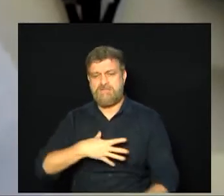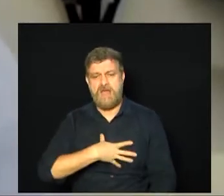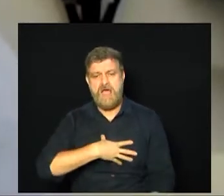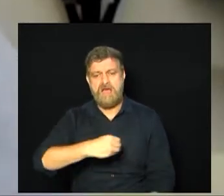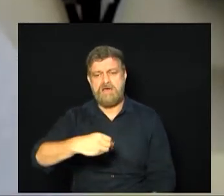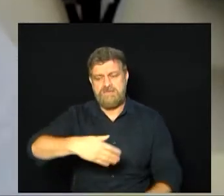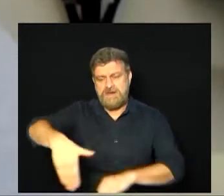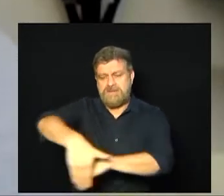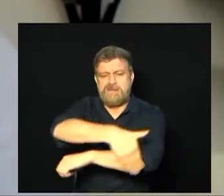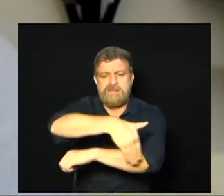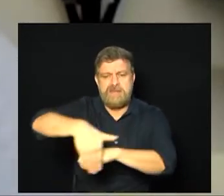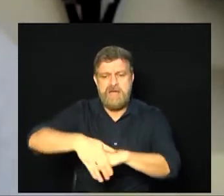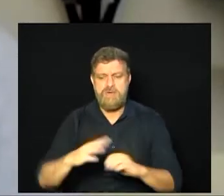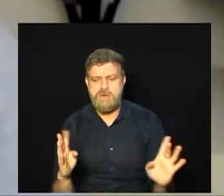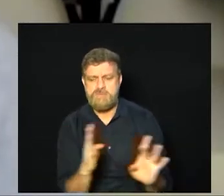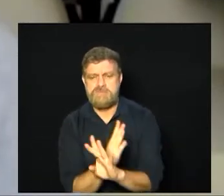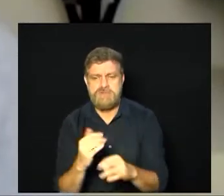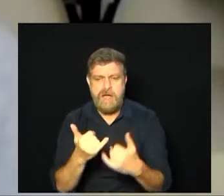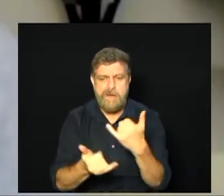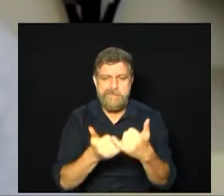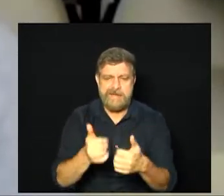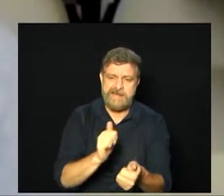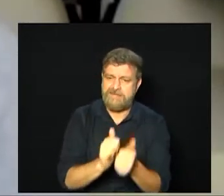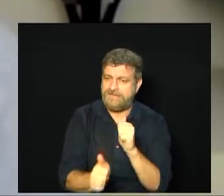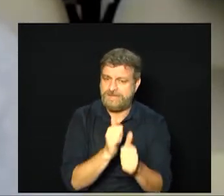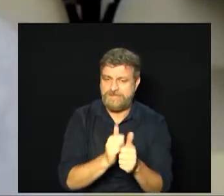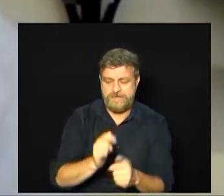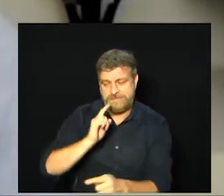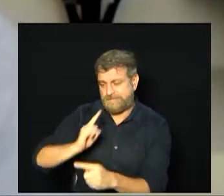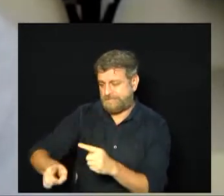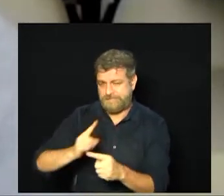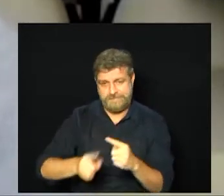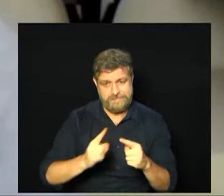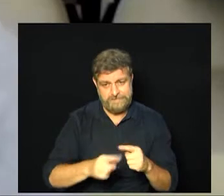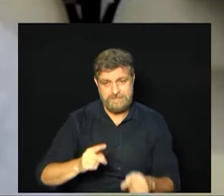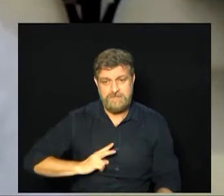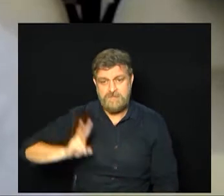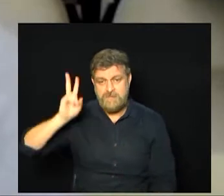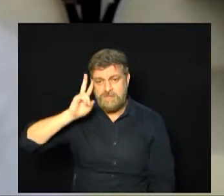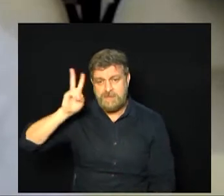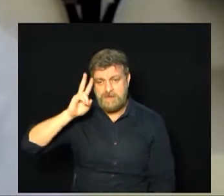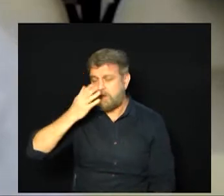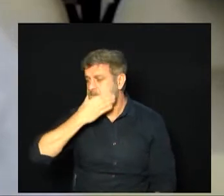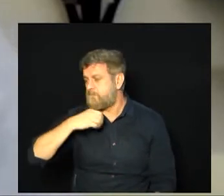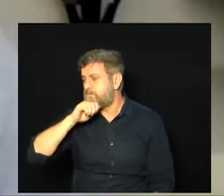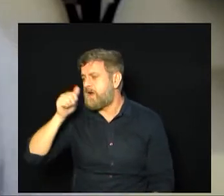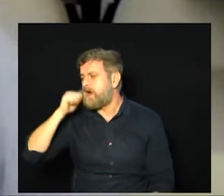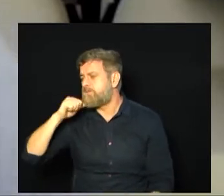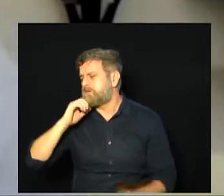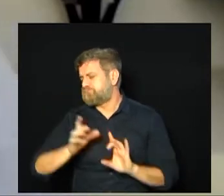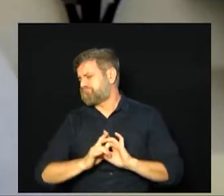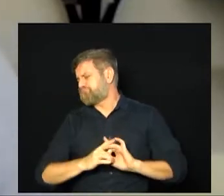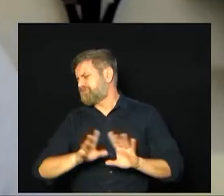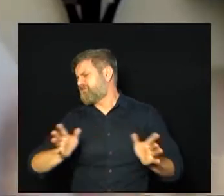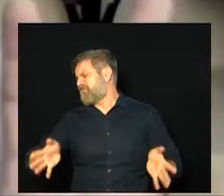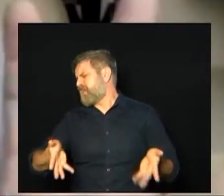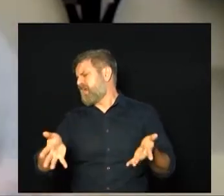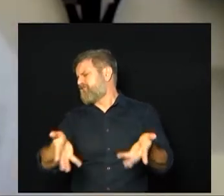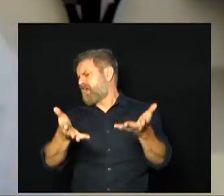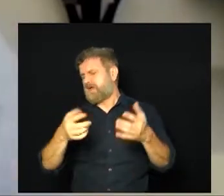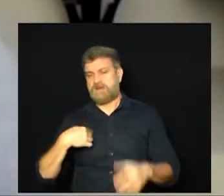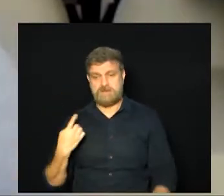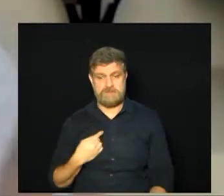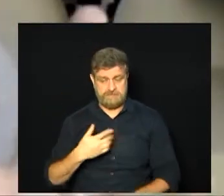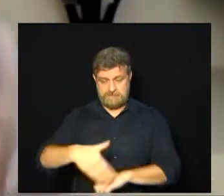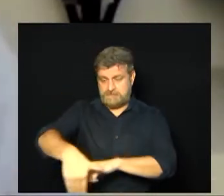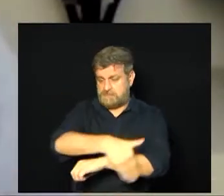filhos julgar na rua. E eu lembro que os pais, as mães, deixavam a gente para a rua, a